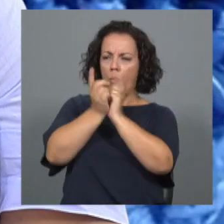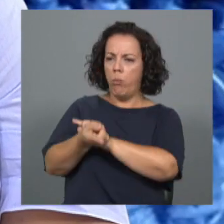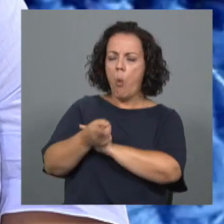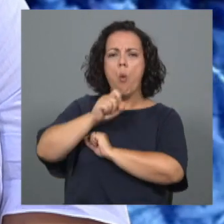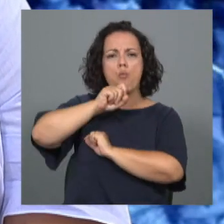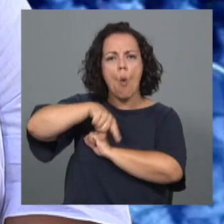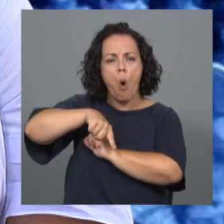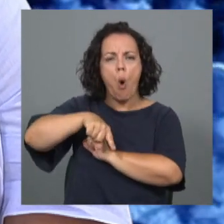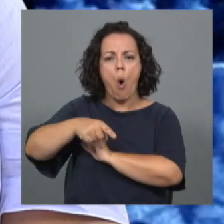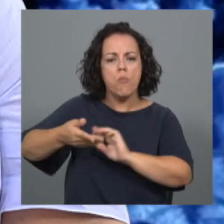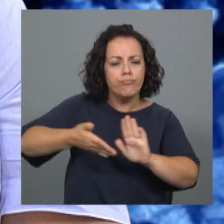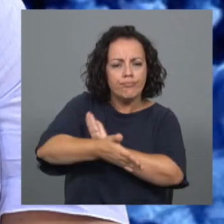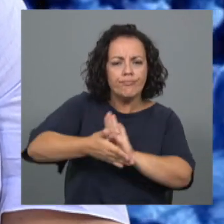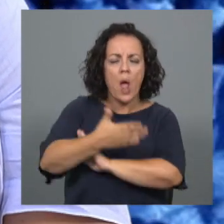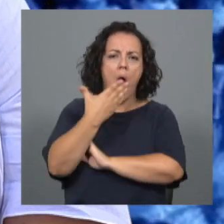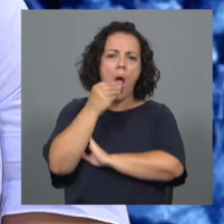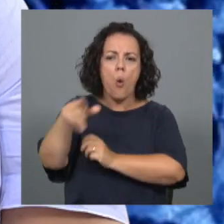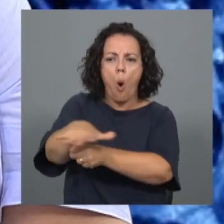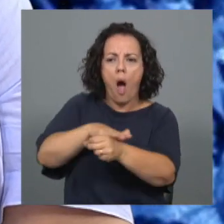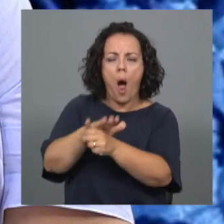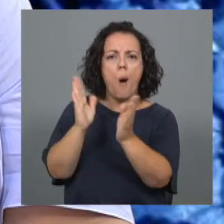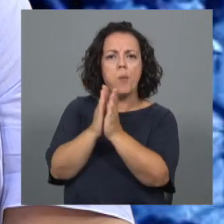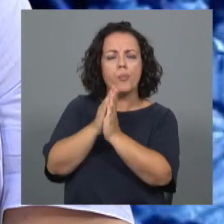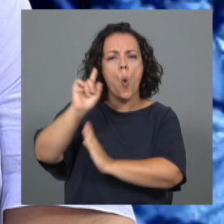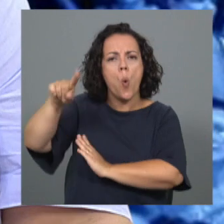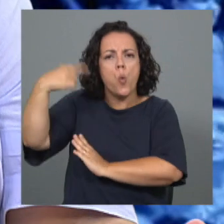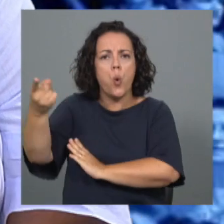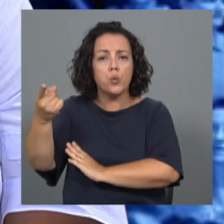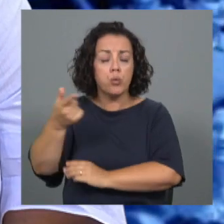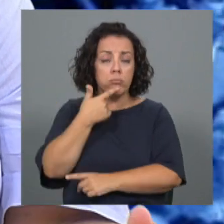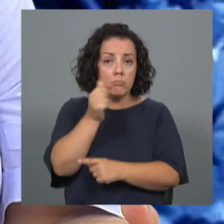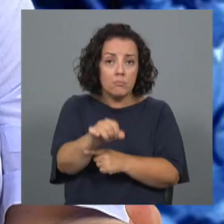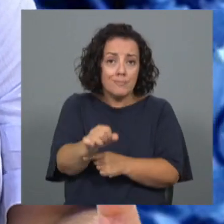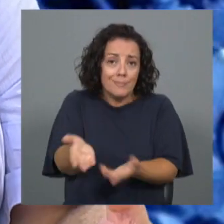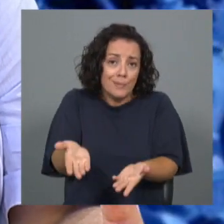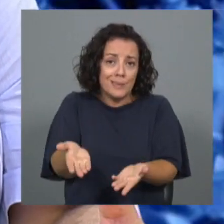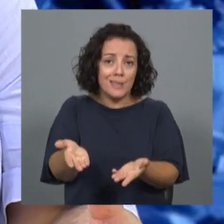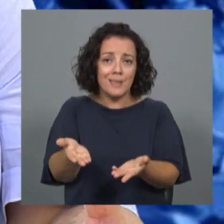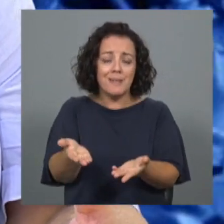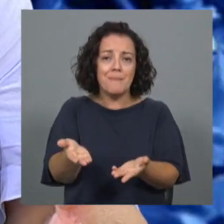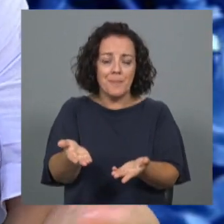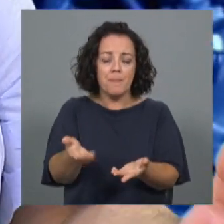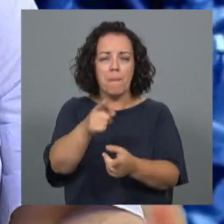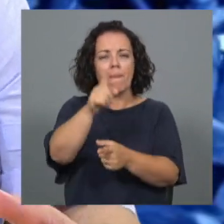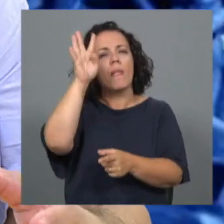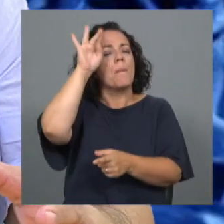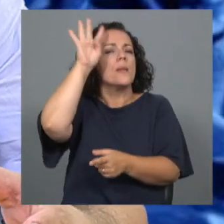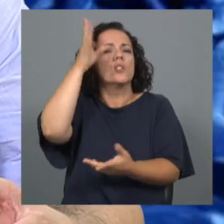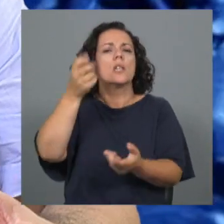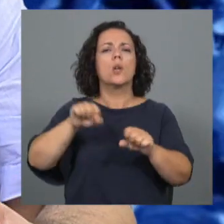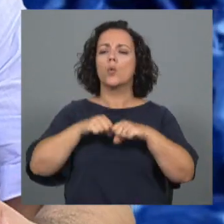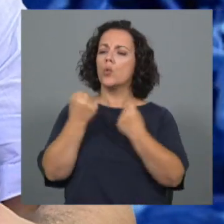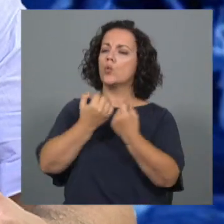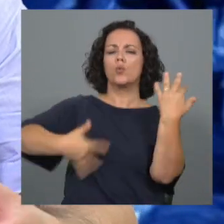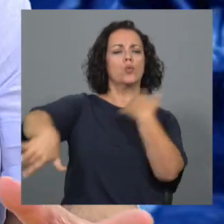outras tendências religiosas, de outras orientações religiosas? Sim, como de tudo. Imagina a nossa sociedade, ainda